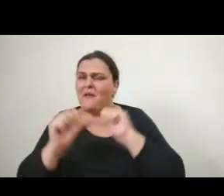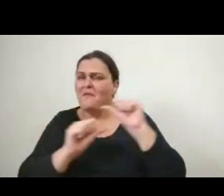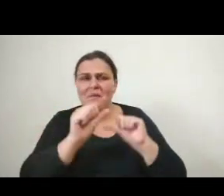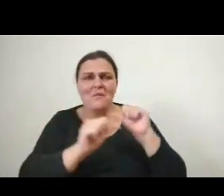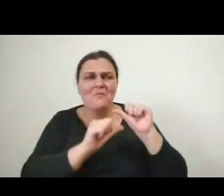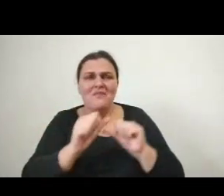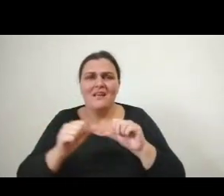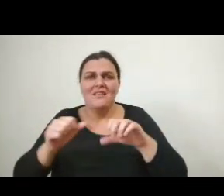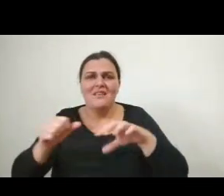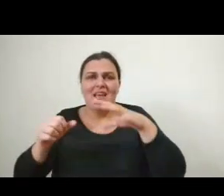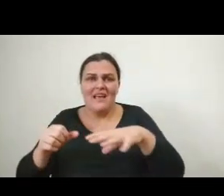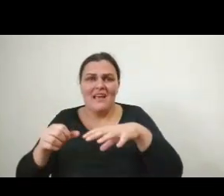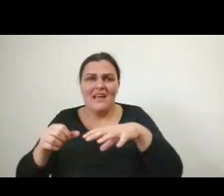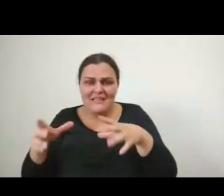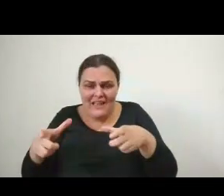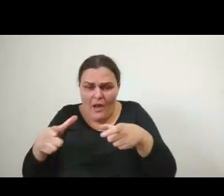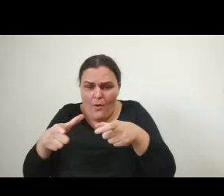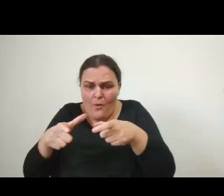frequentes.